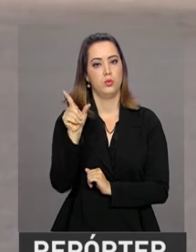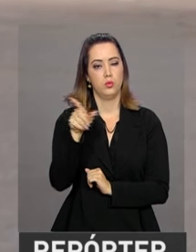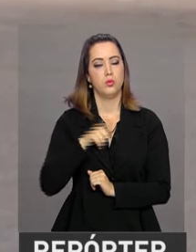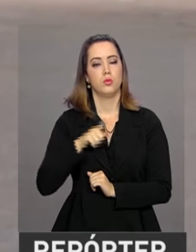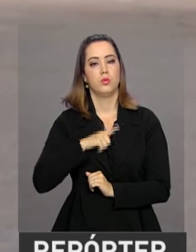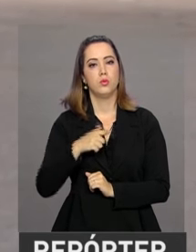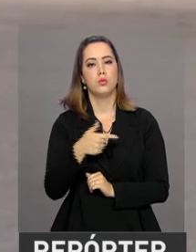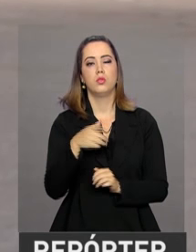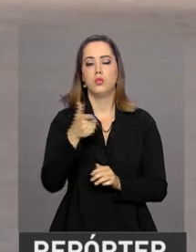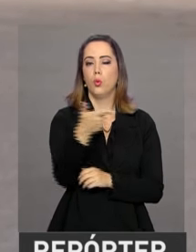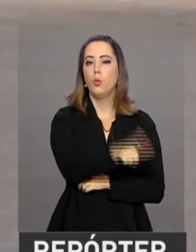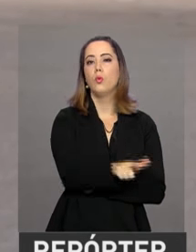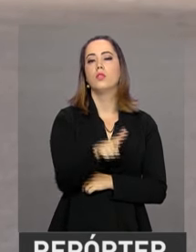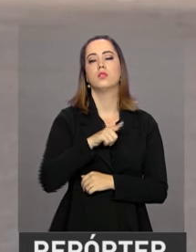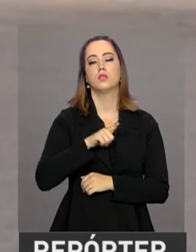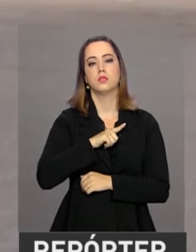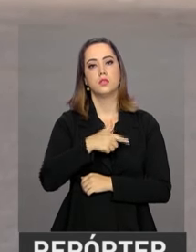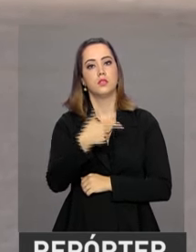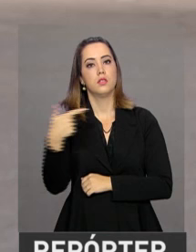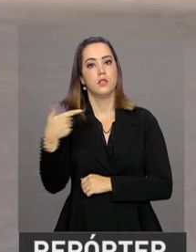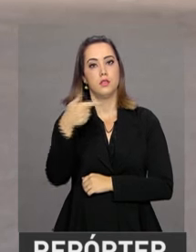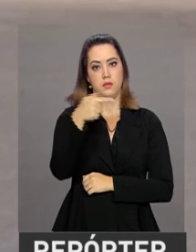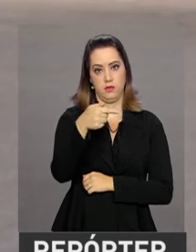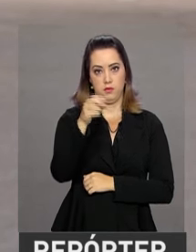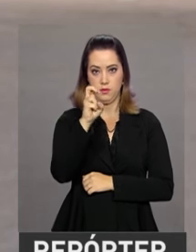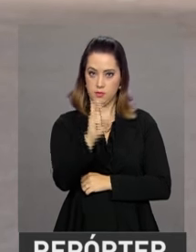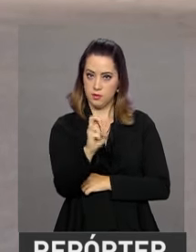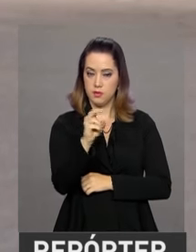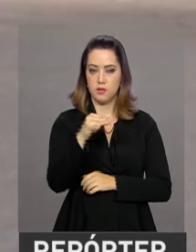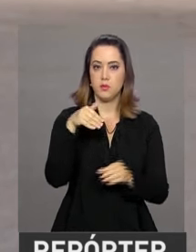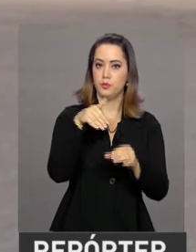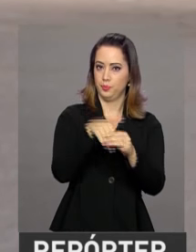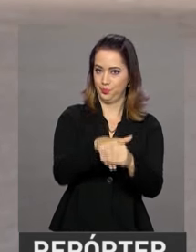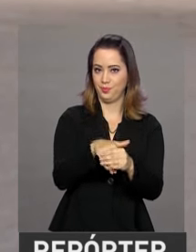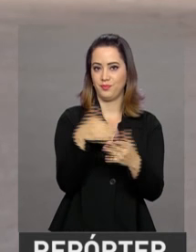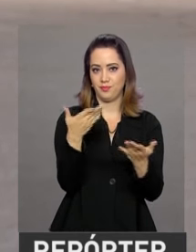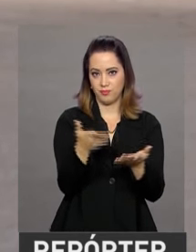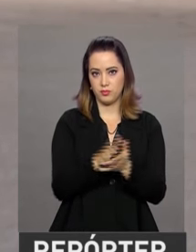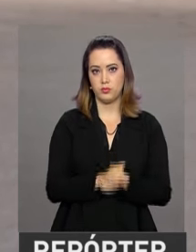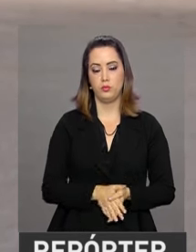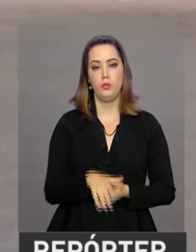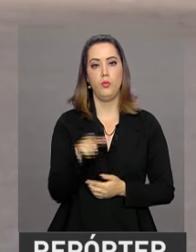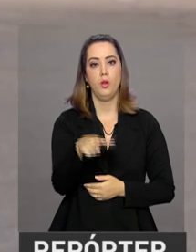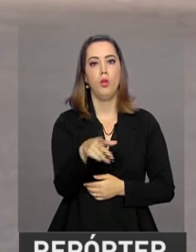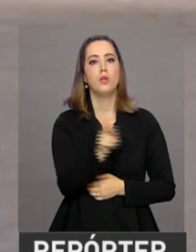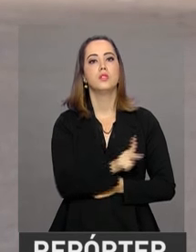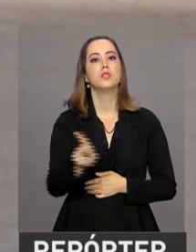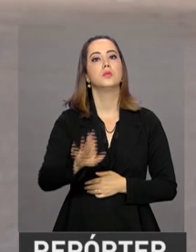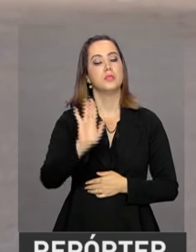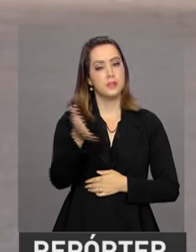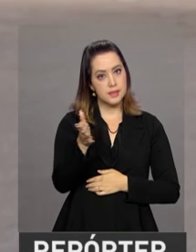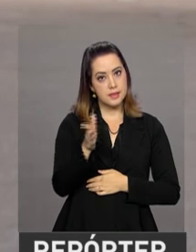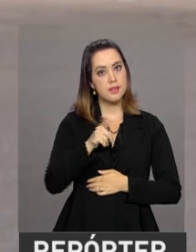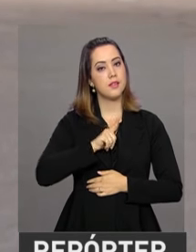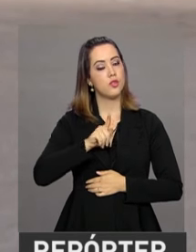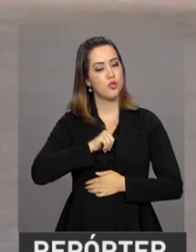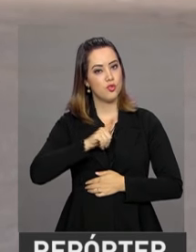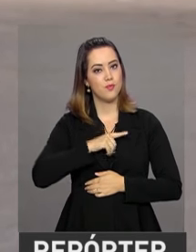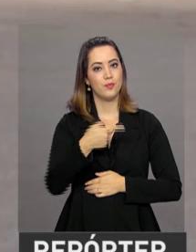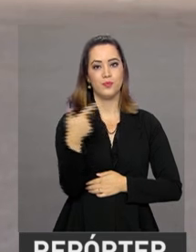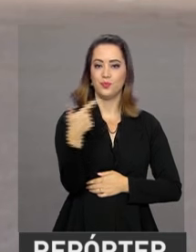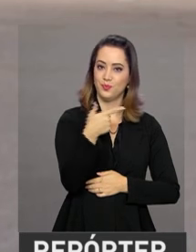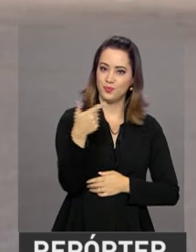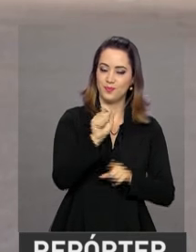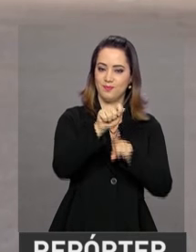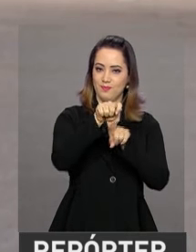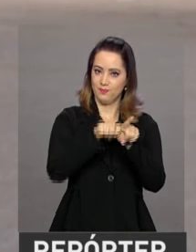obteve 170 votos. Bom, Daniele, o governo do presidente em exercício completou dois meses nesta